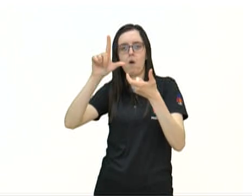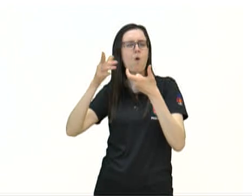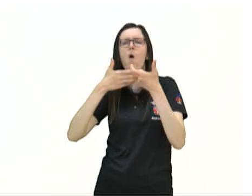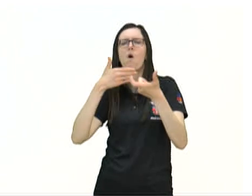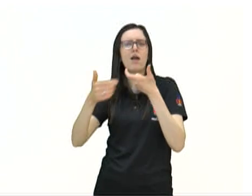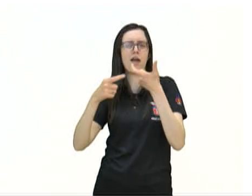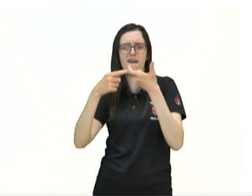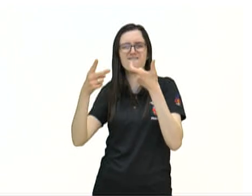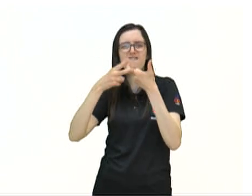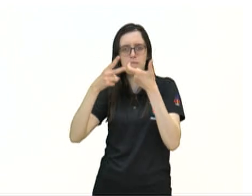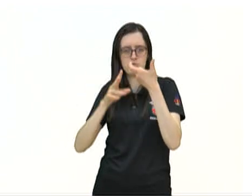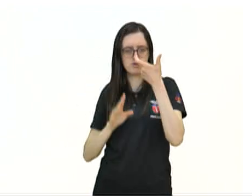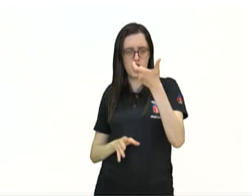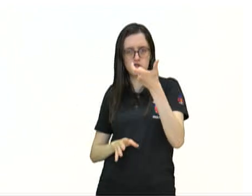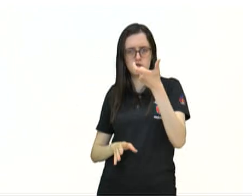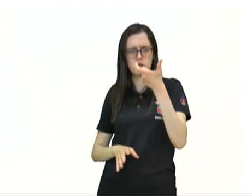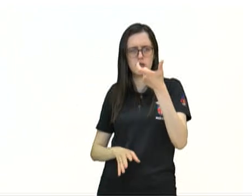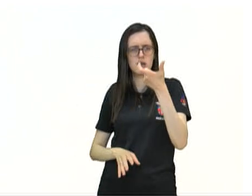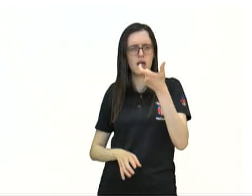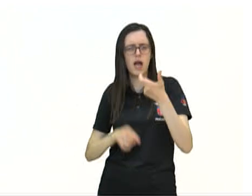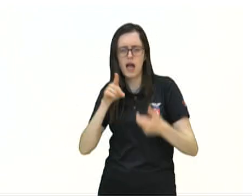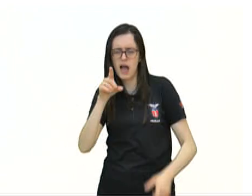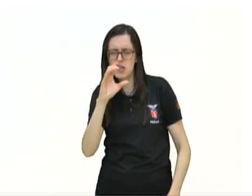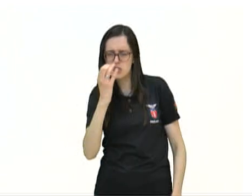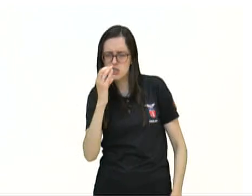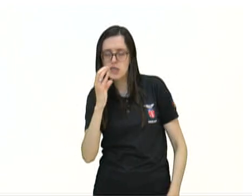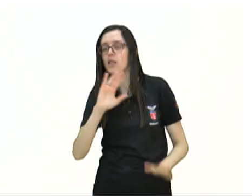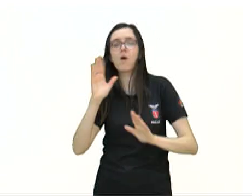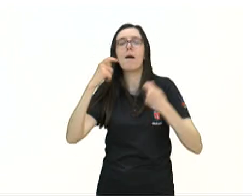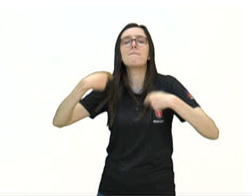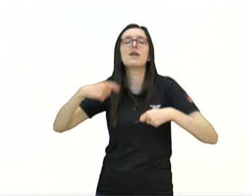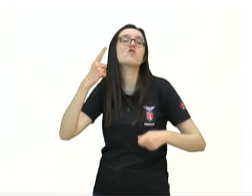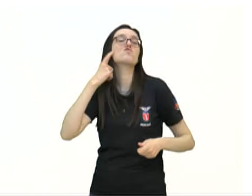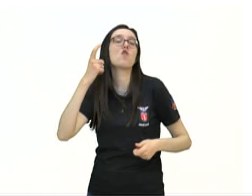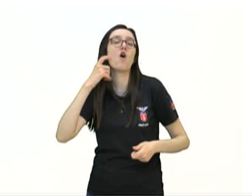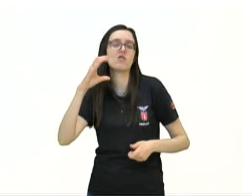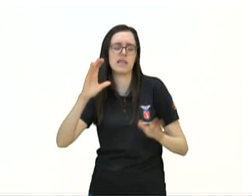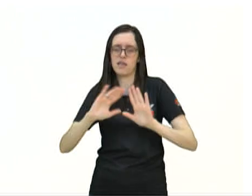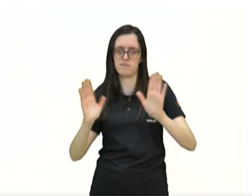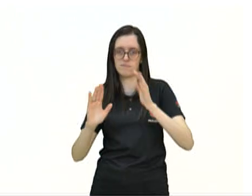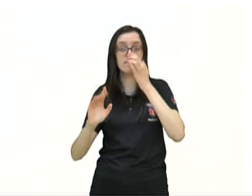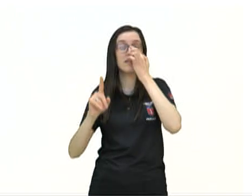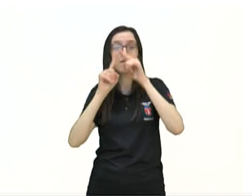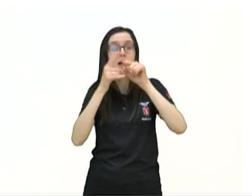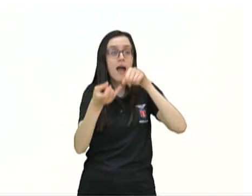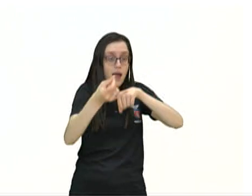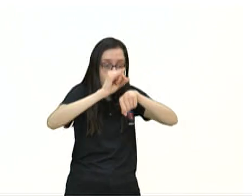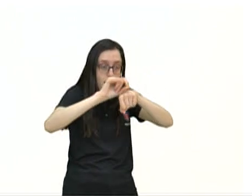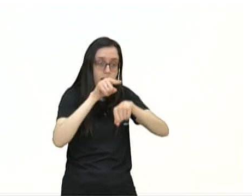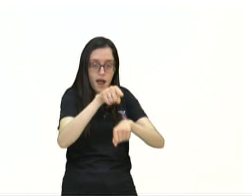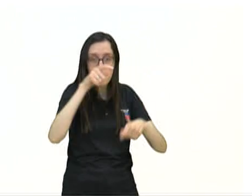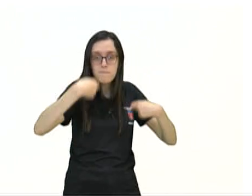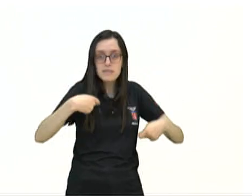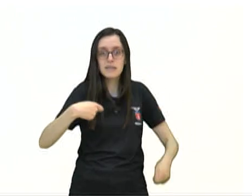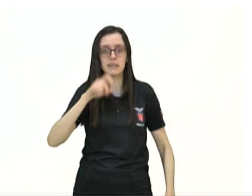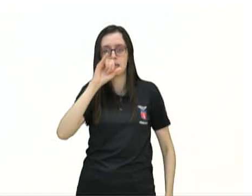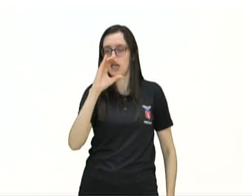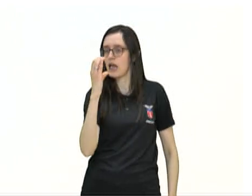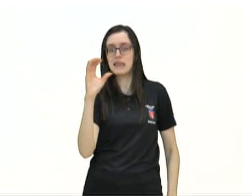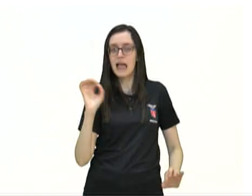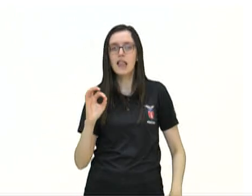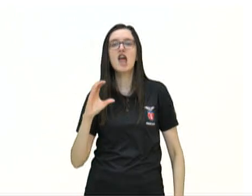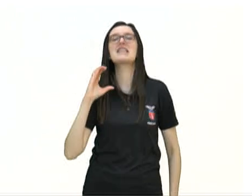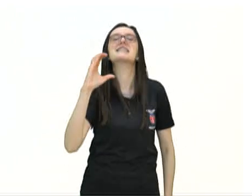alteração. Ah, mas e esse C cedilha? Ok, mas é porque ele precisa do som de C. E se eu não tiver o cedilha aqui, vai ficar